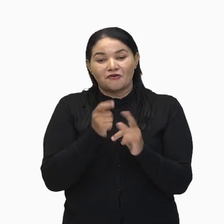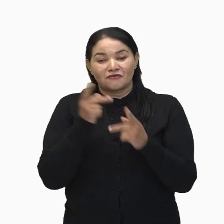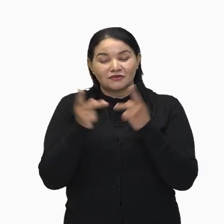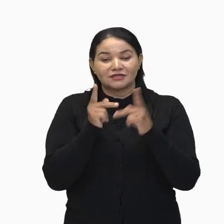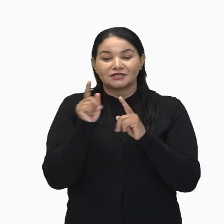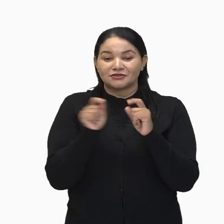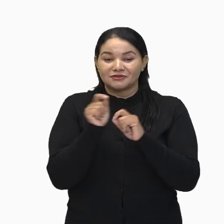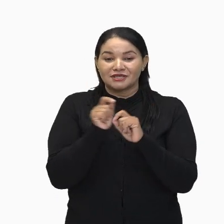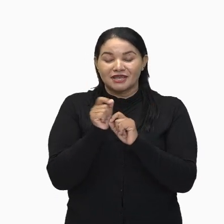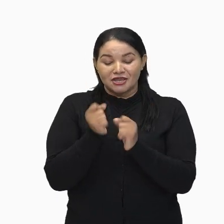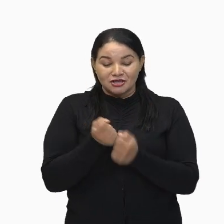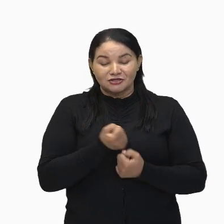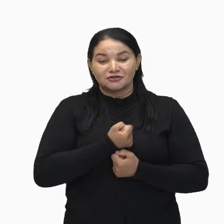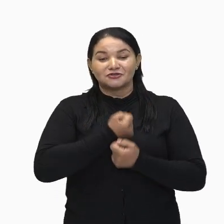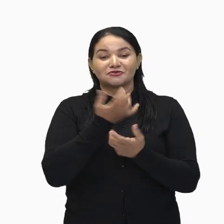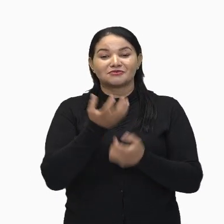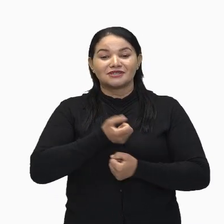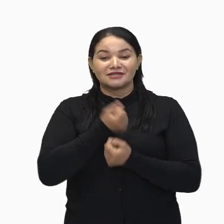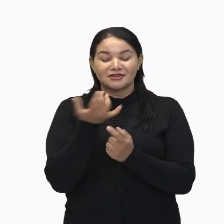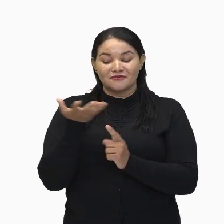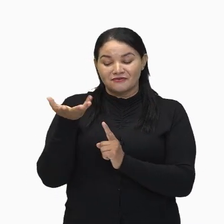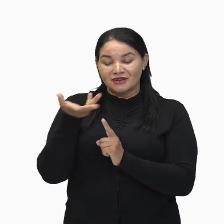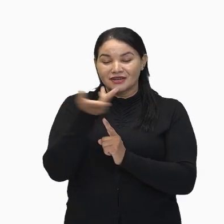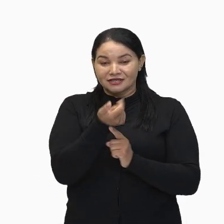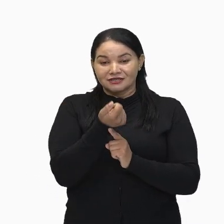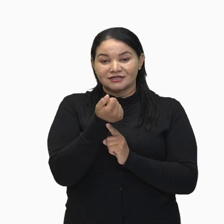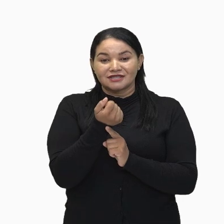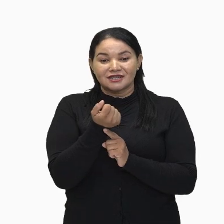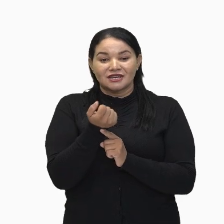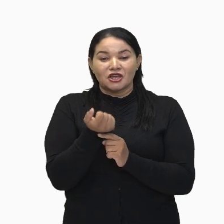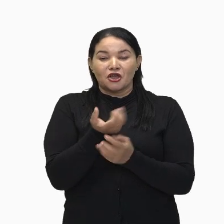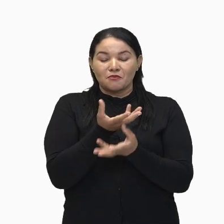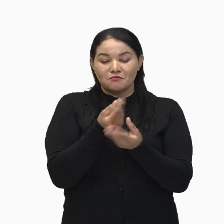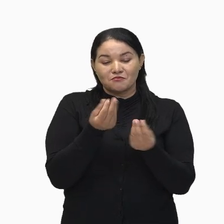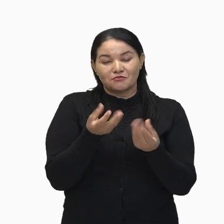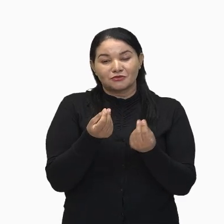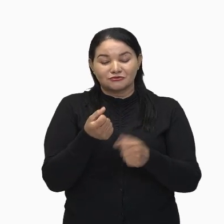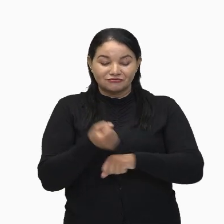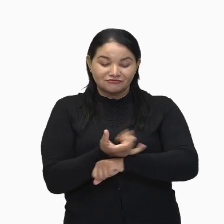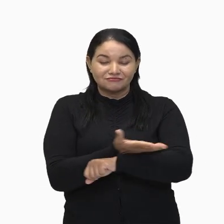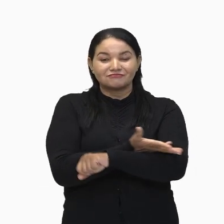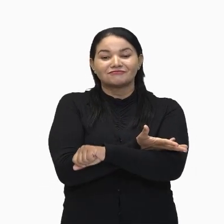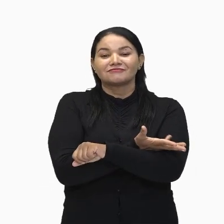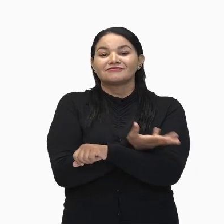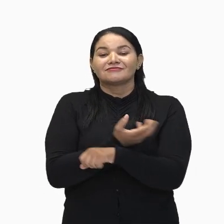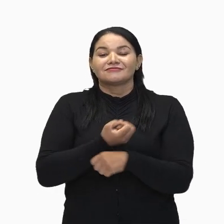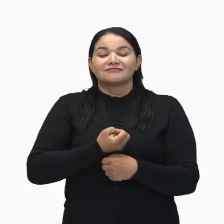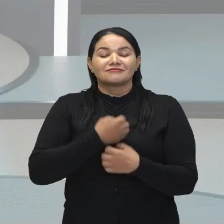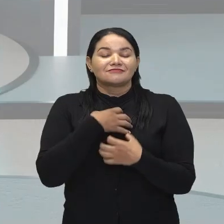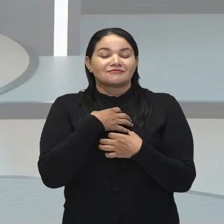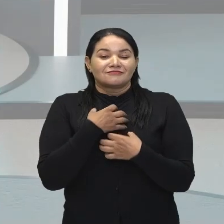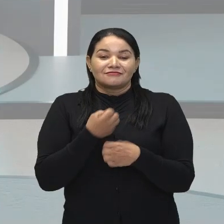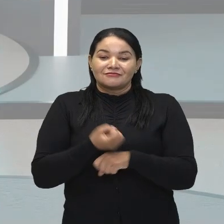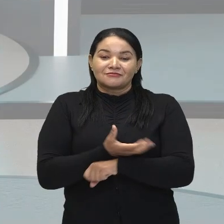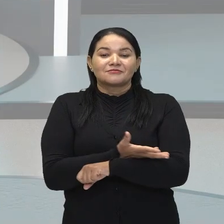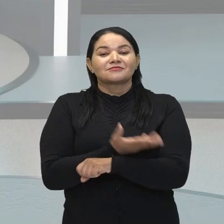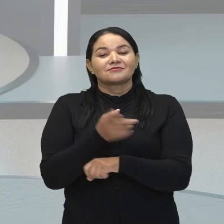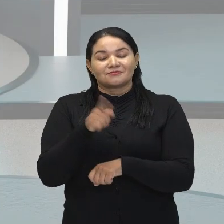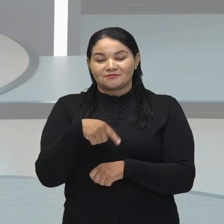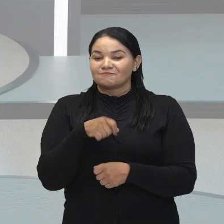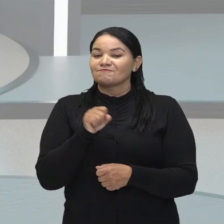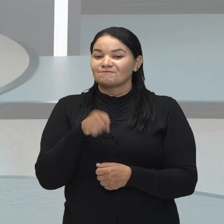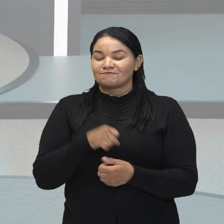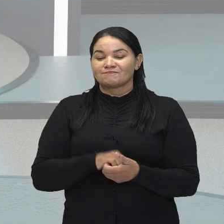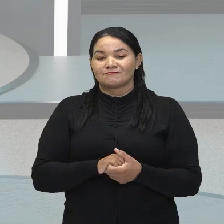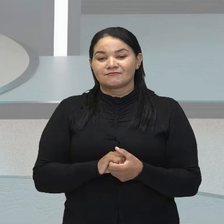é uma expressão artística carregada de emotividade. Sim, não